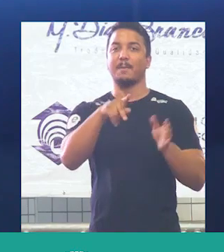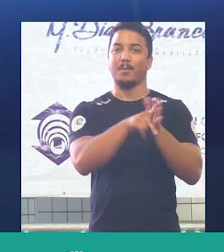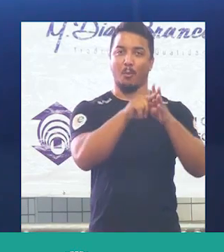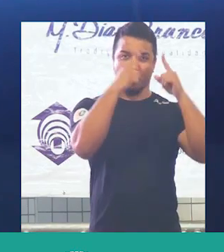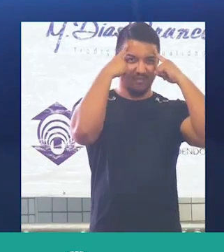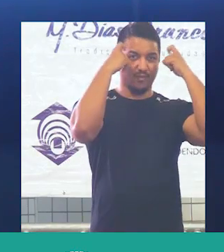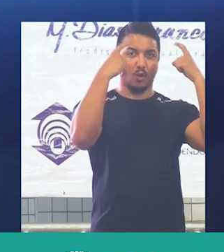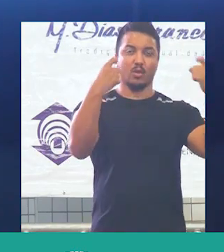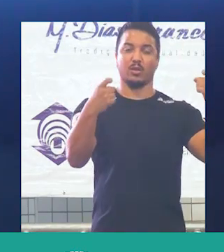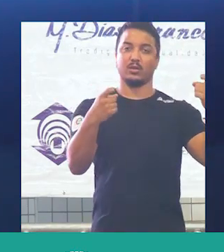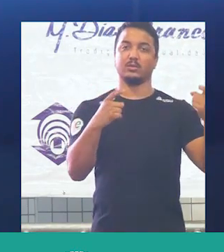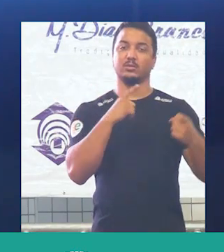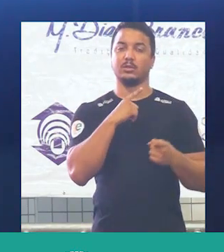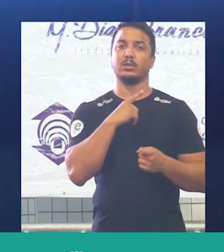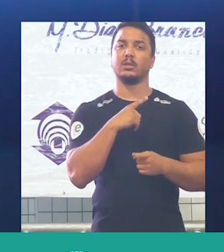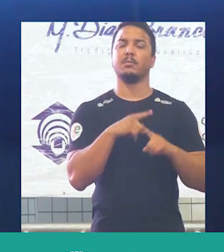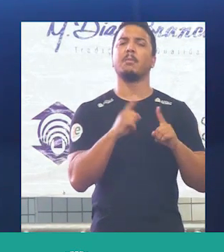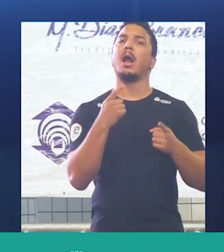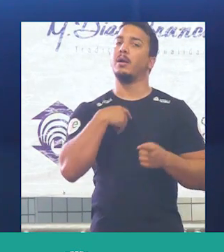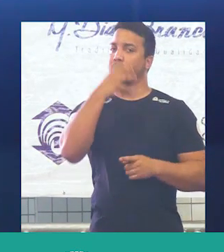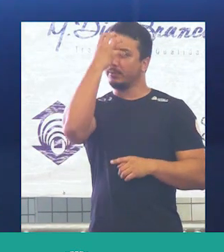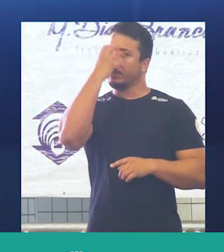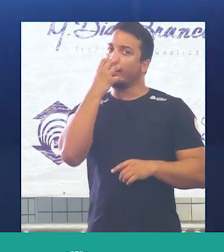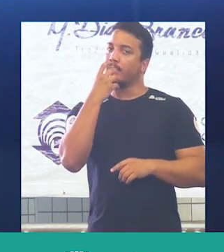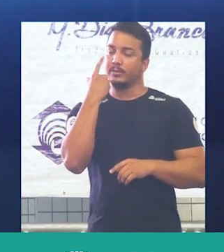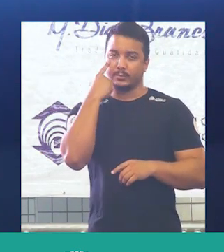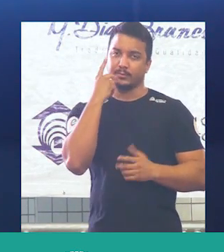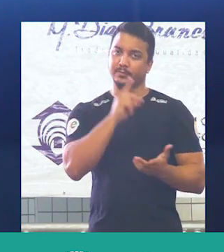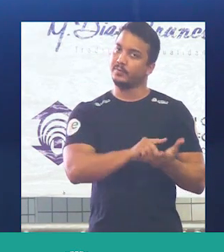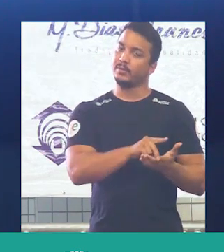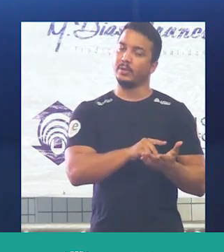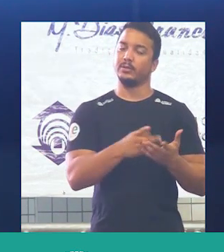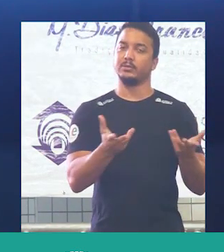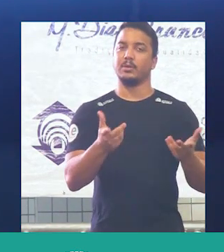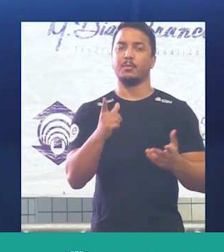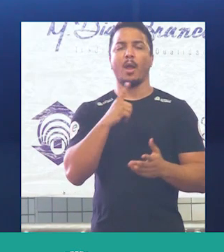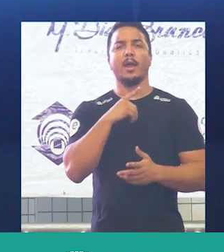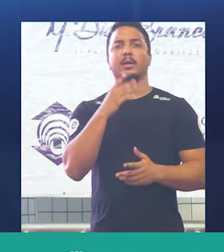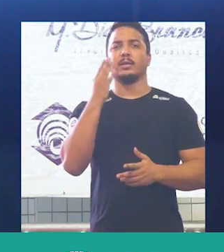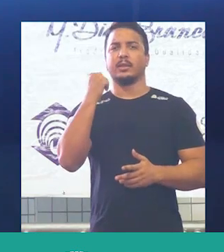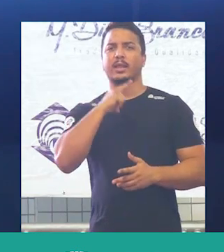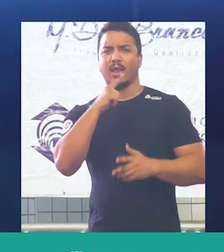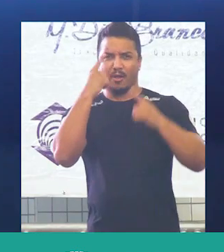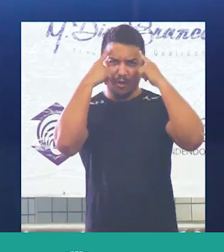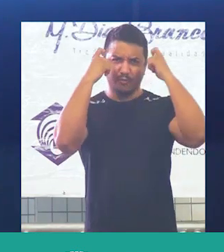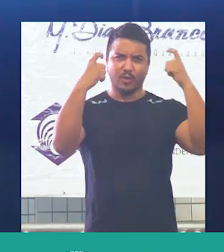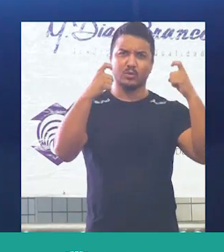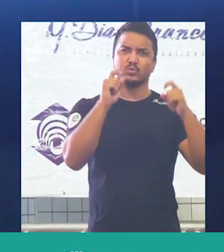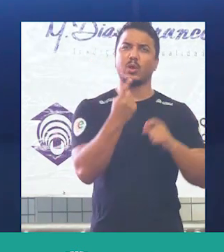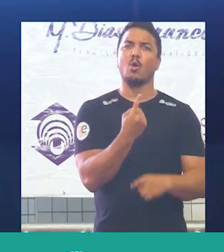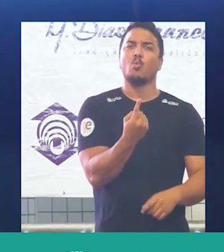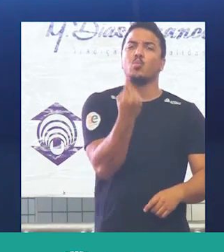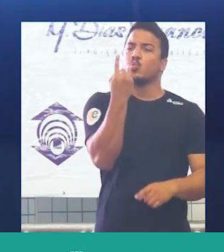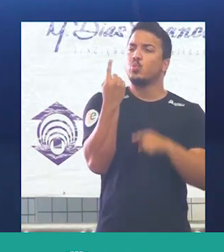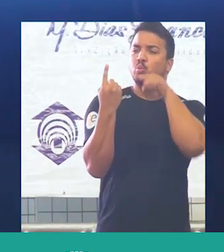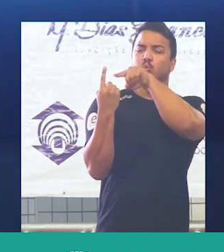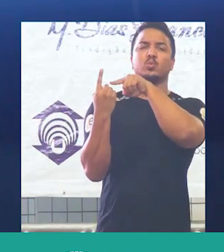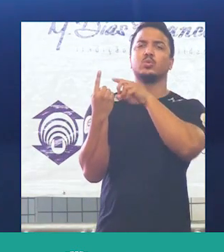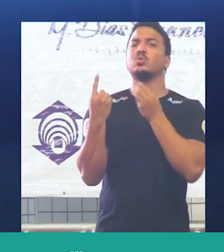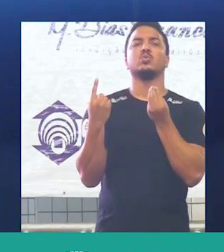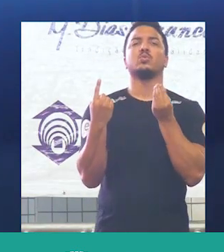violência. Mas vamos ser sinceros, meu amigo, a violência só era uma